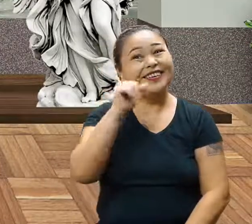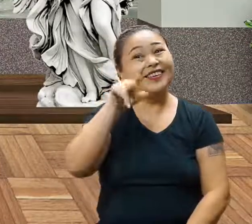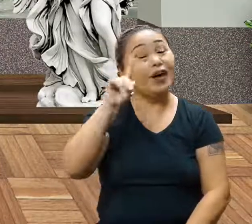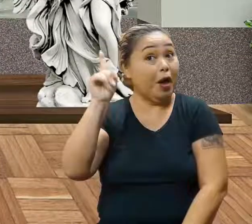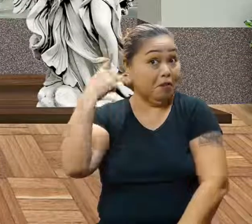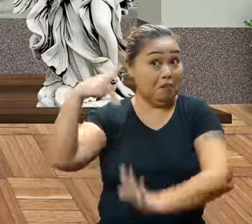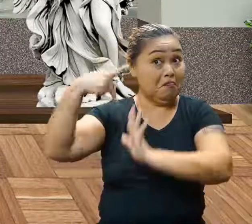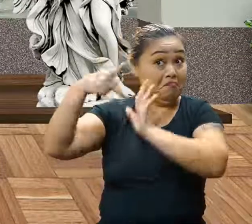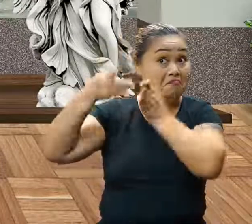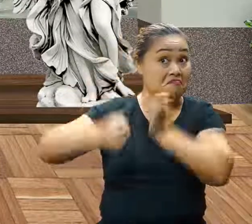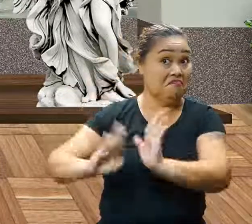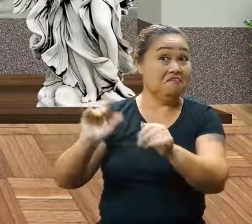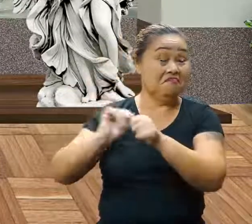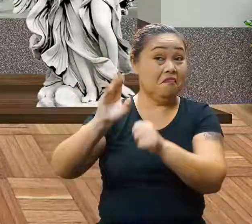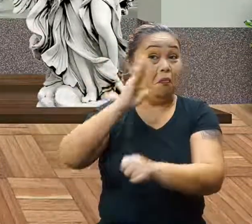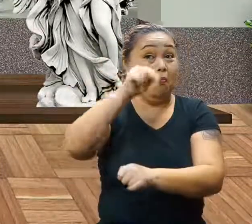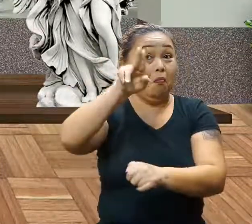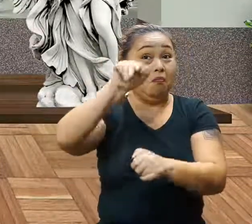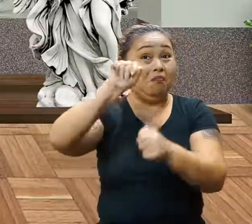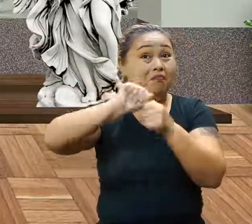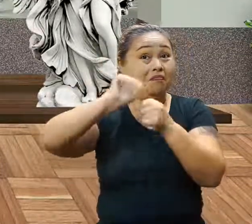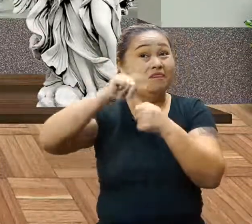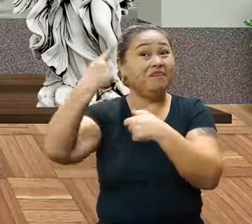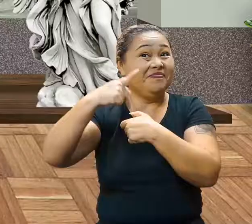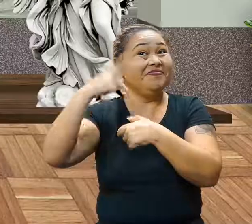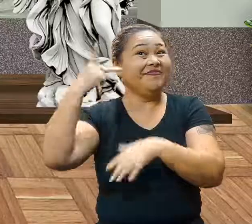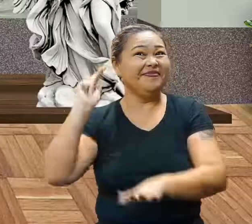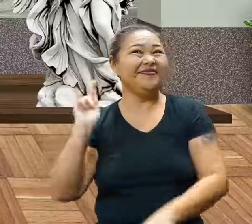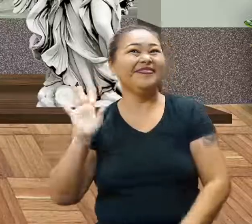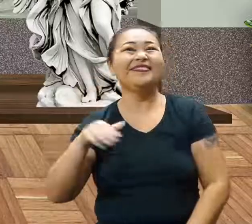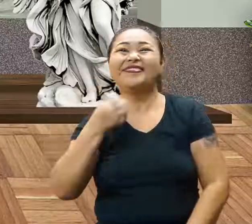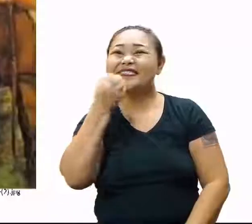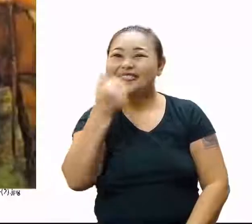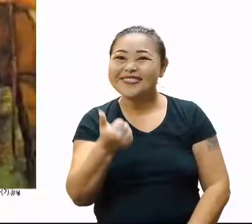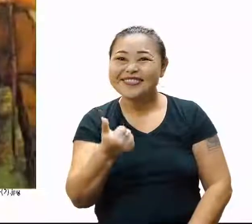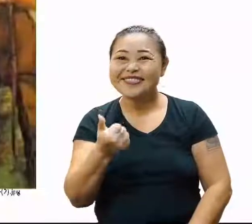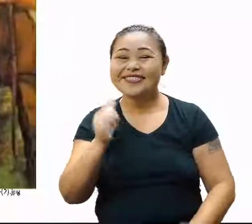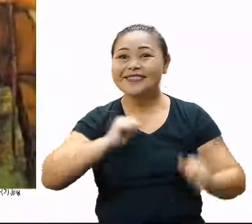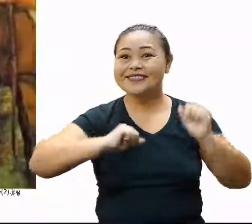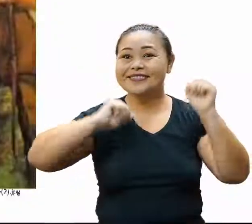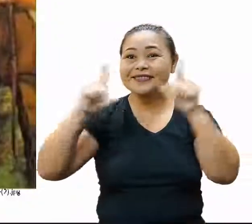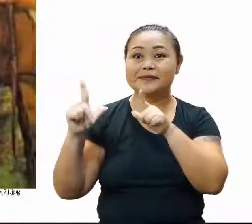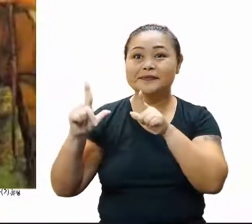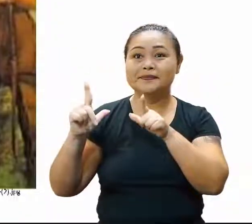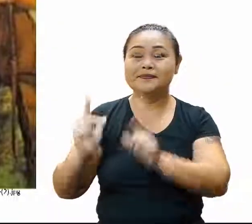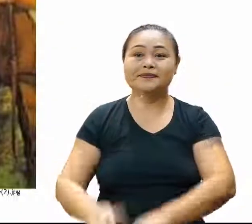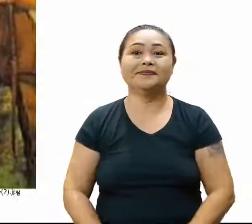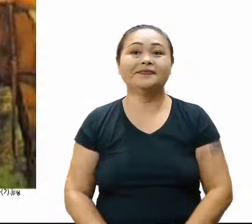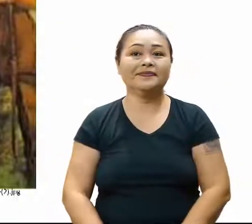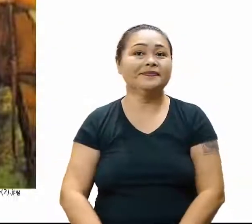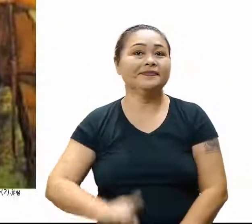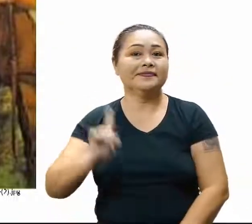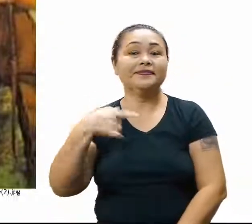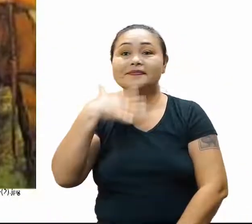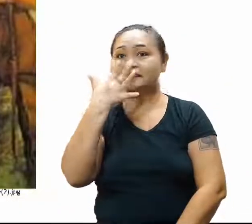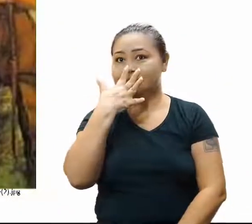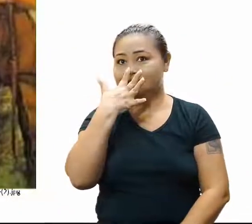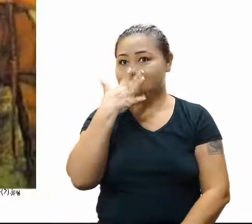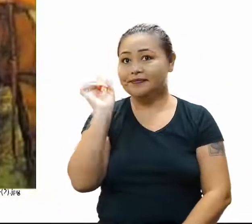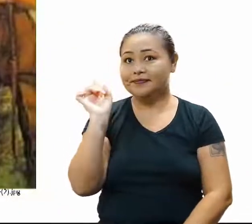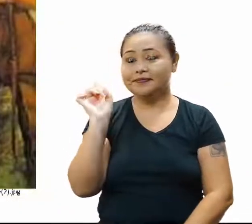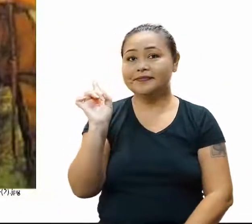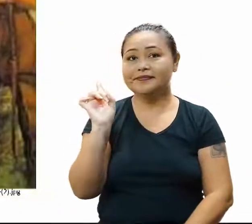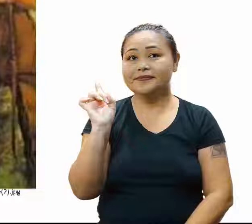né? O termo no surgimento da palavra Cuiabá. Tá bom? Joga lá. E aí, vocês observam que